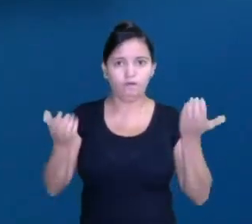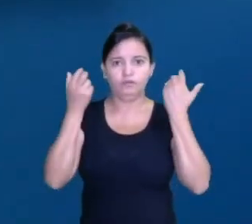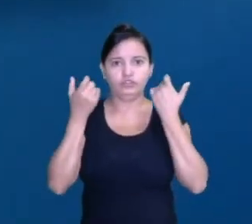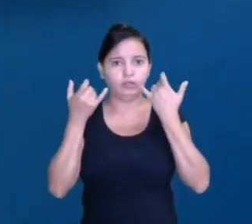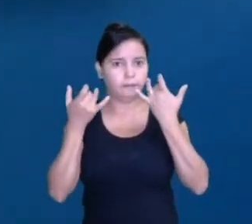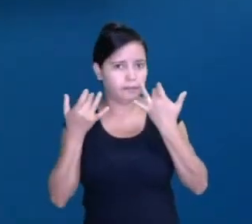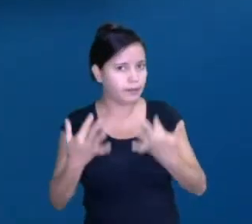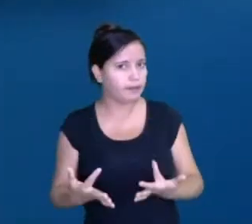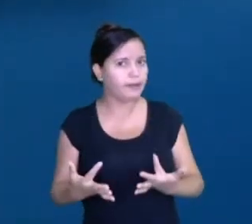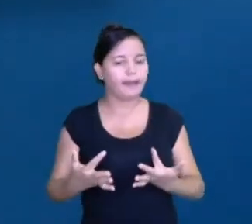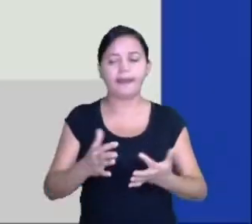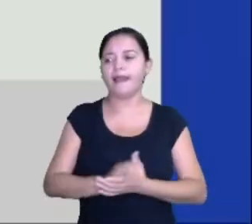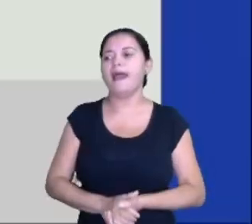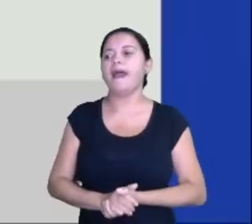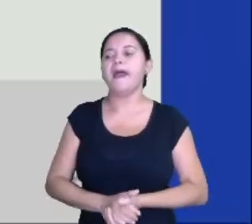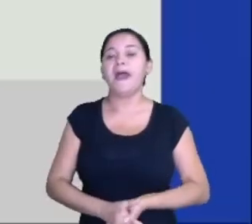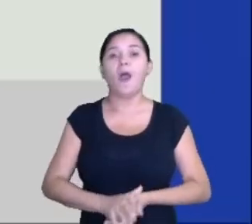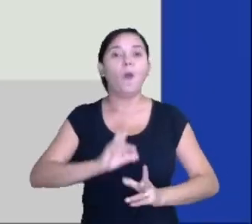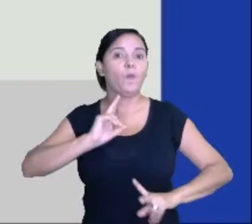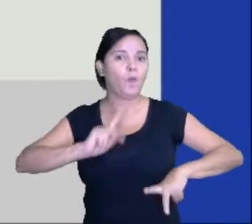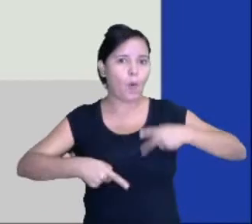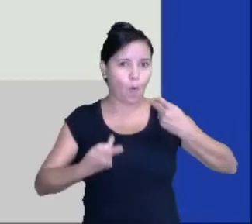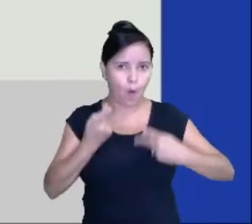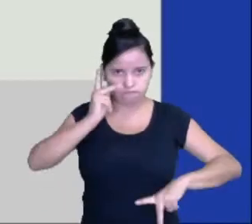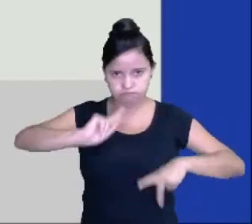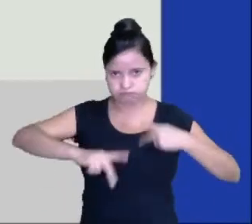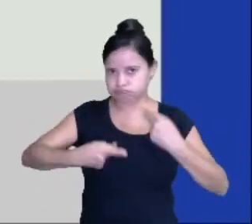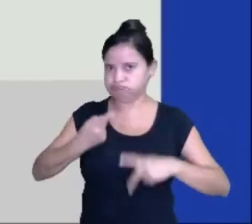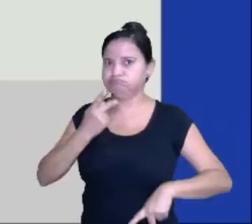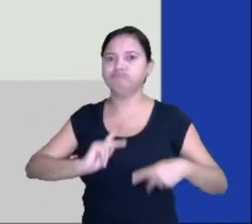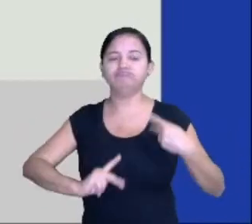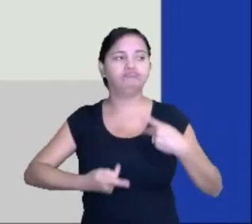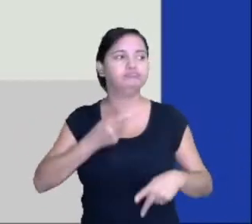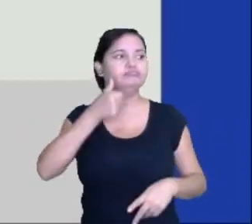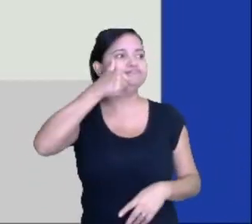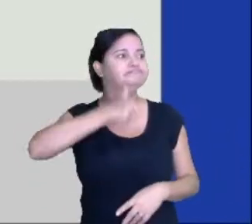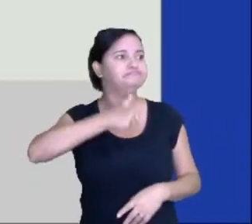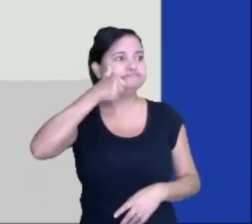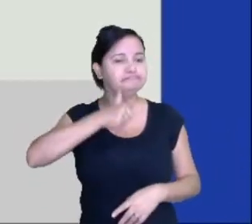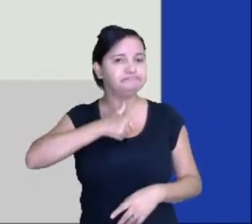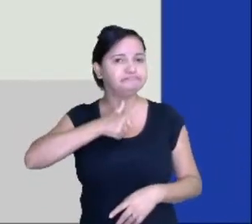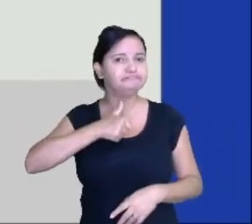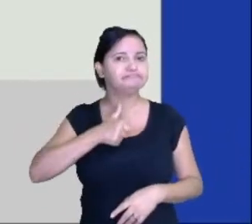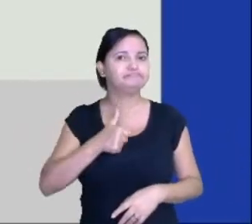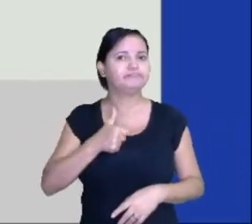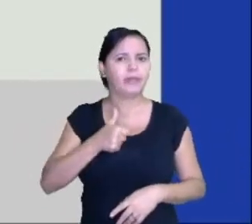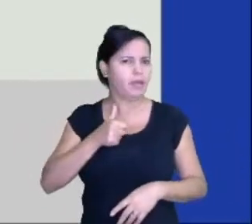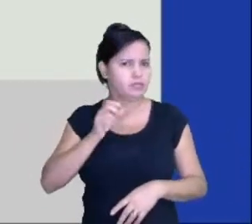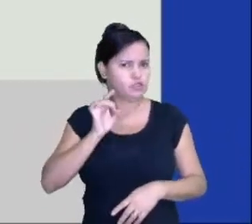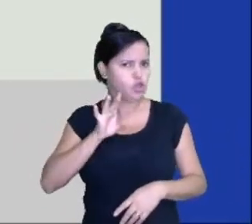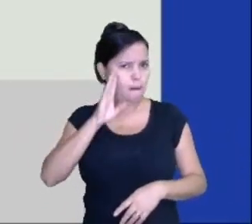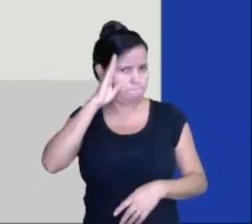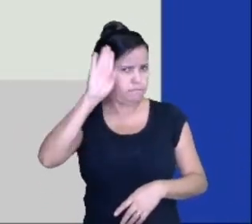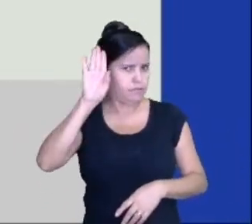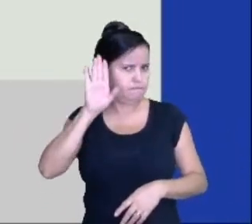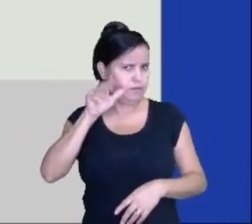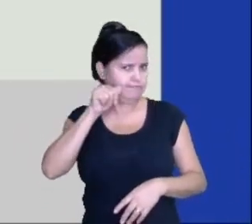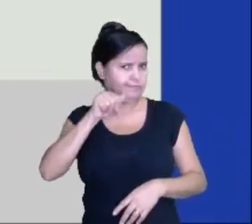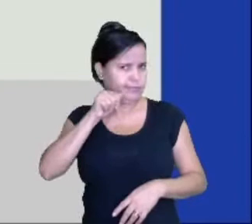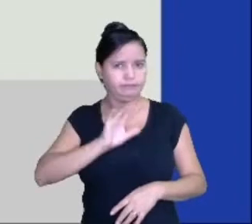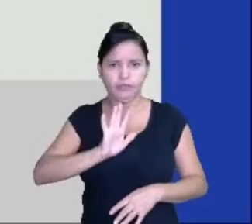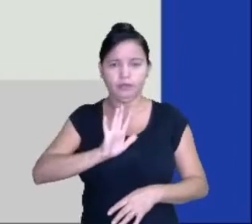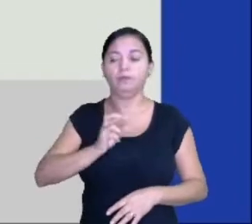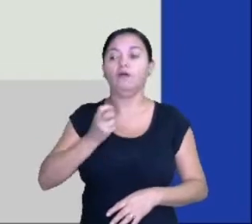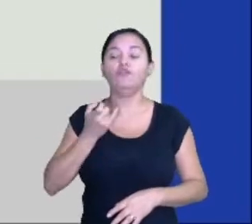enfatizar um hormônio feminino que também eu vou daqui a pouco chamar a atenção de vocês que ele não é exclusivamente feminino, tá? Mas eu queria chamar a atenção